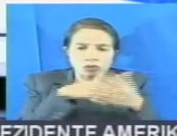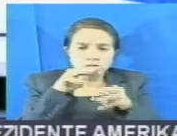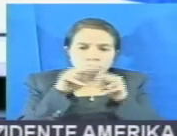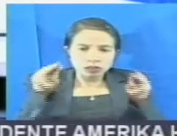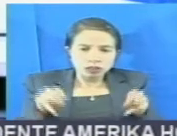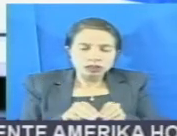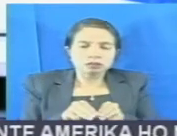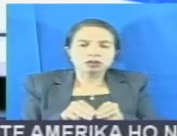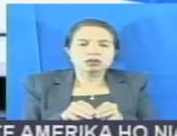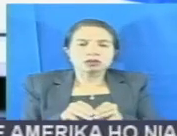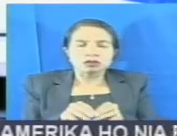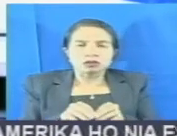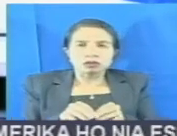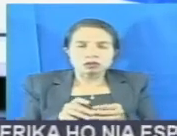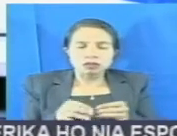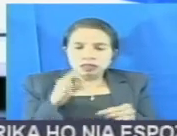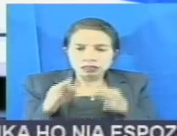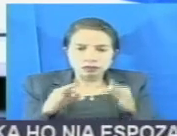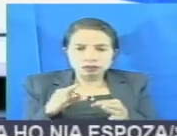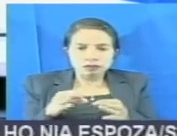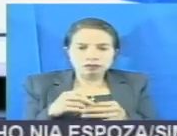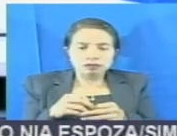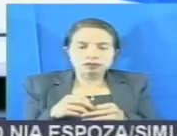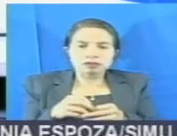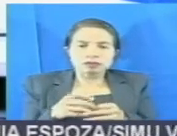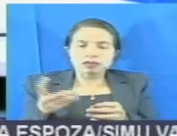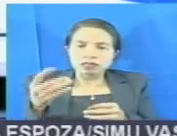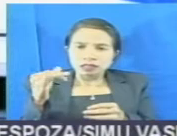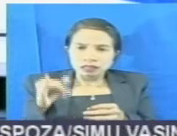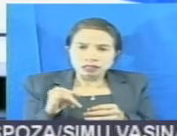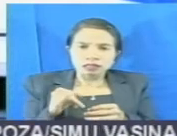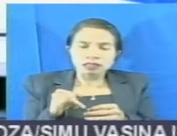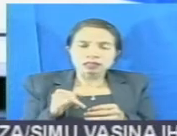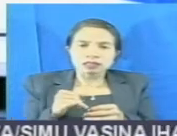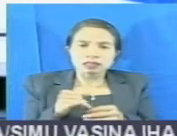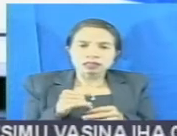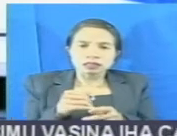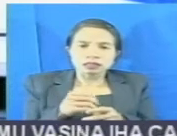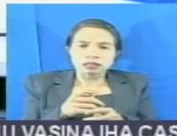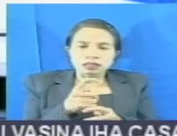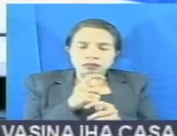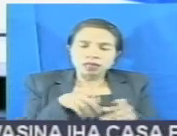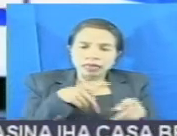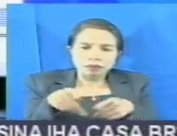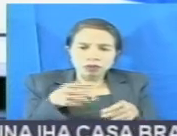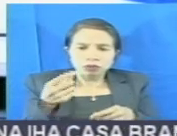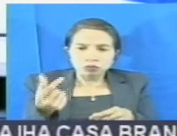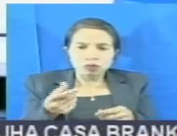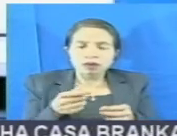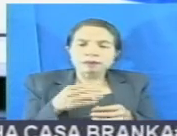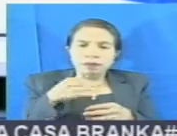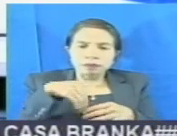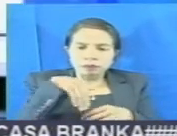nessa. Mas que se ali o dili, consegue ali o dili, pelo menos saiu se terminal é manaton, tudo é standard. Mas que ali o